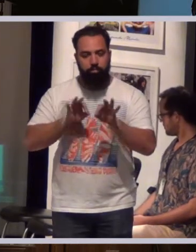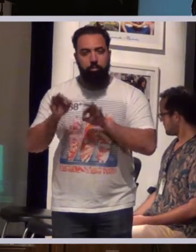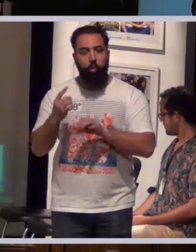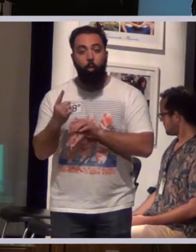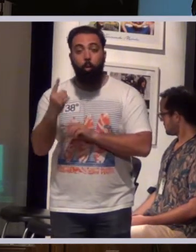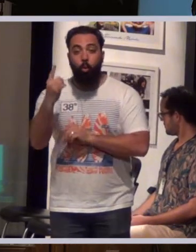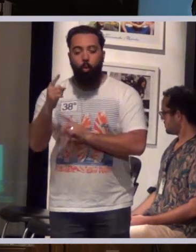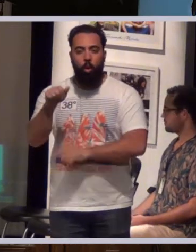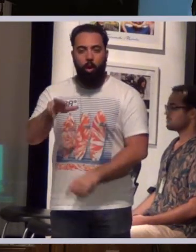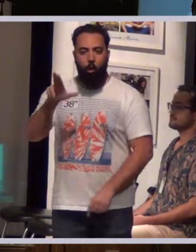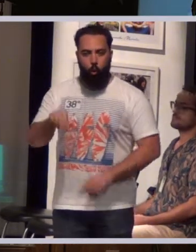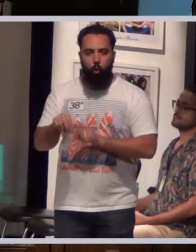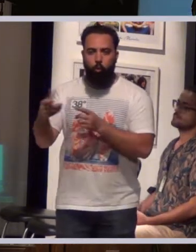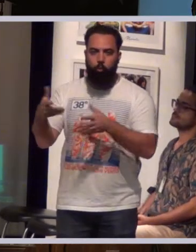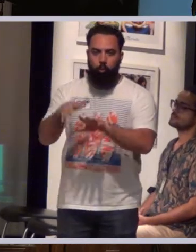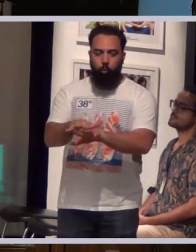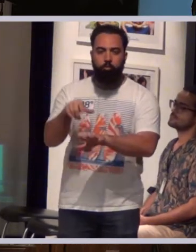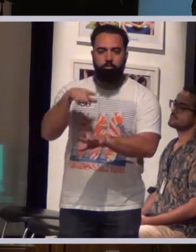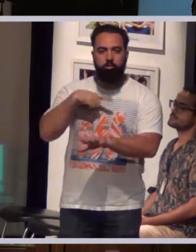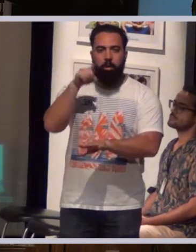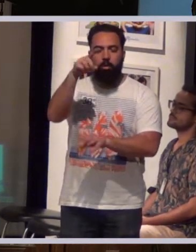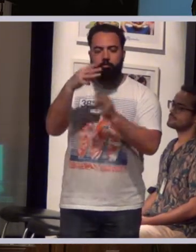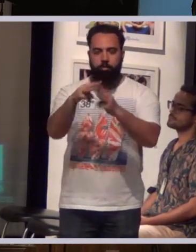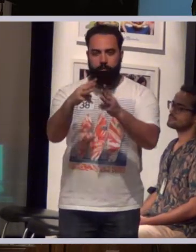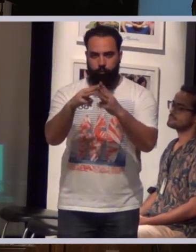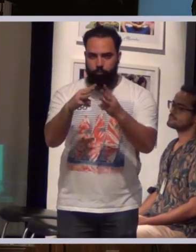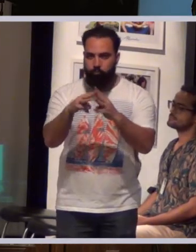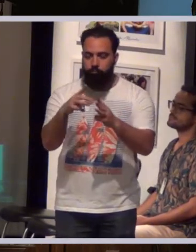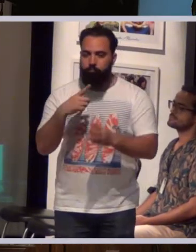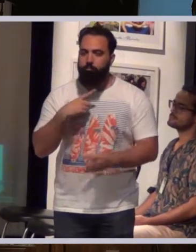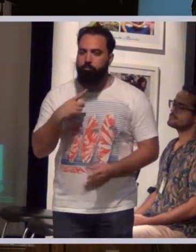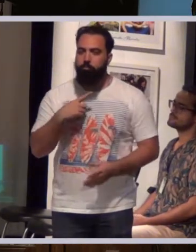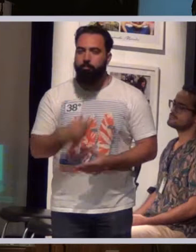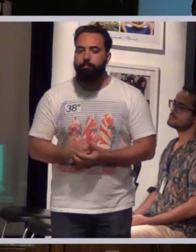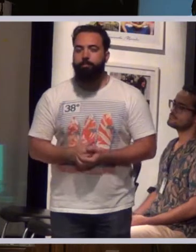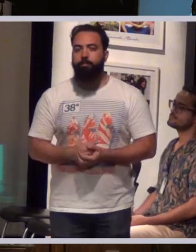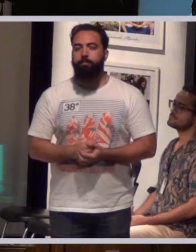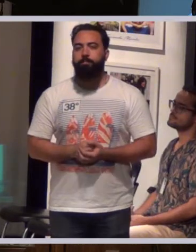está incluído no CEF1.